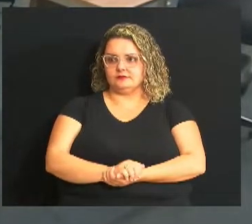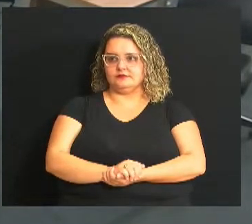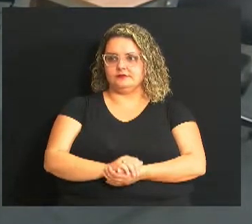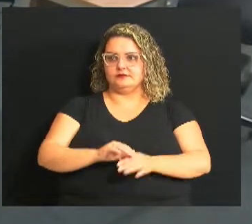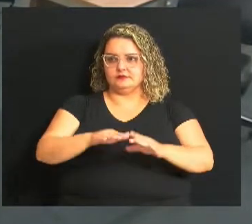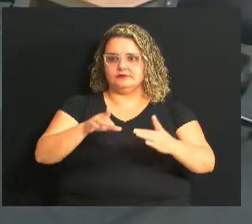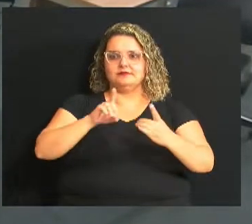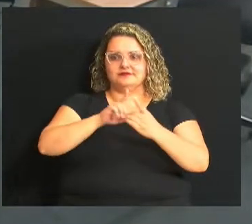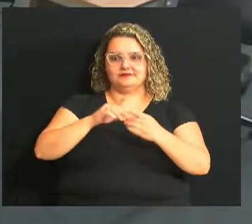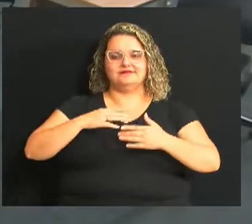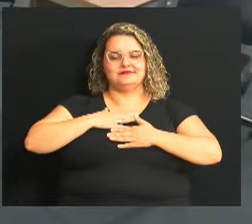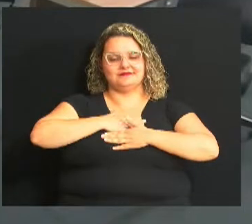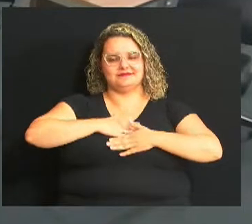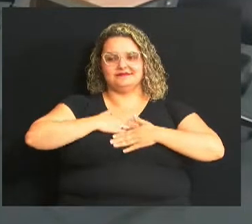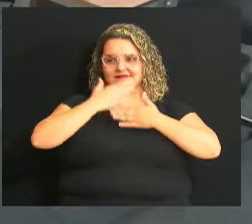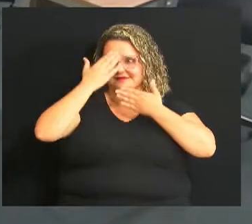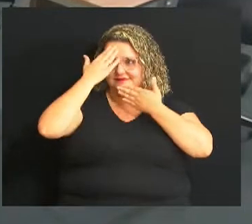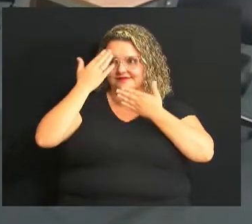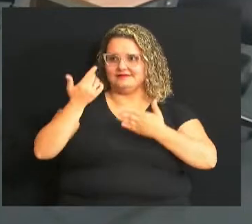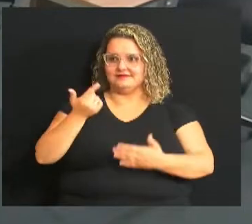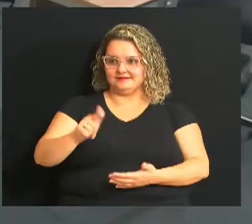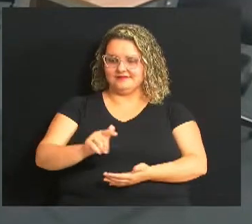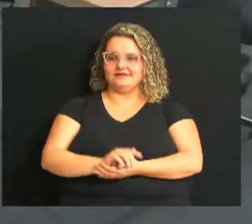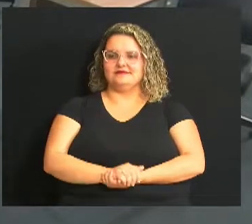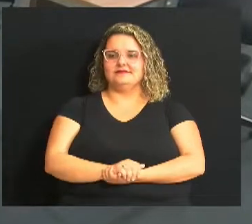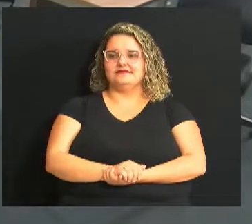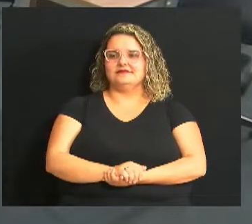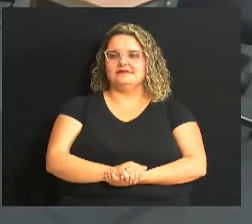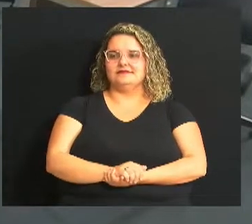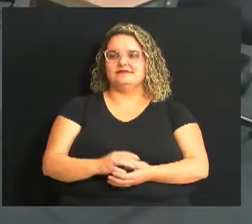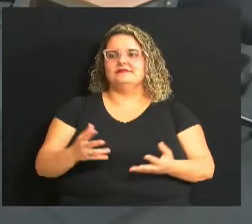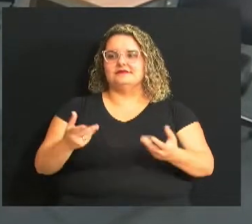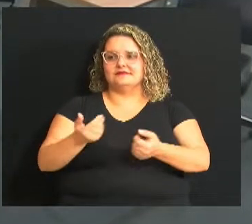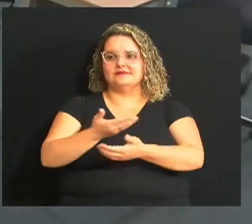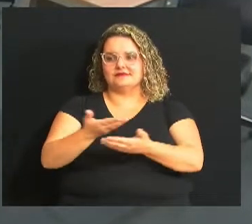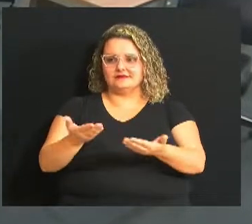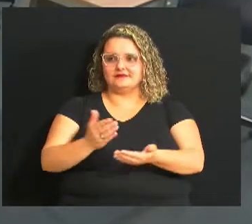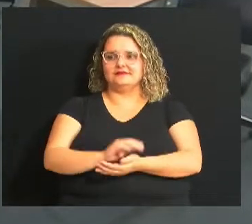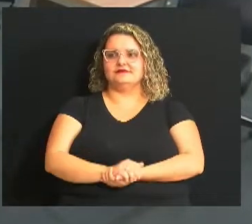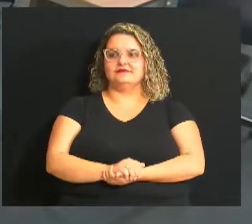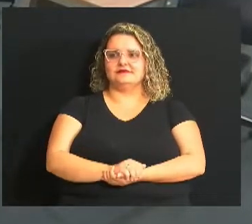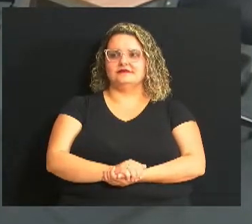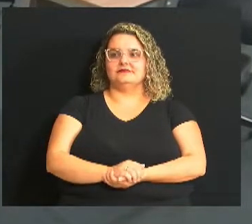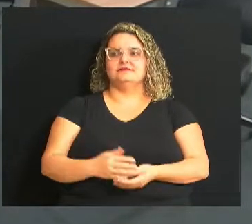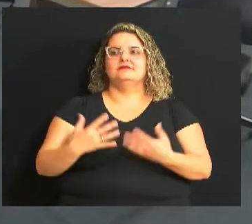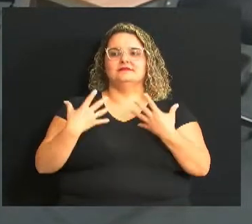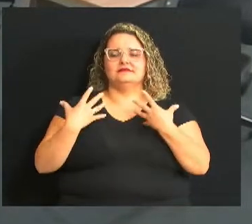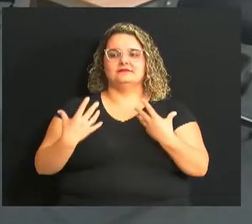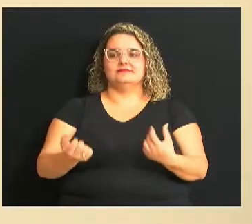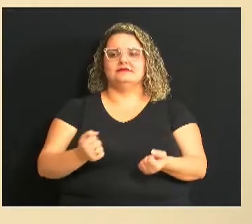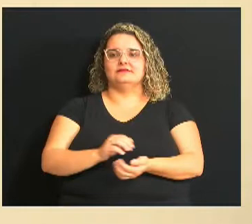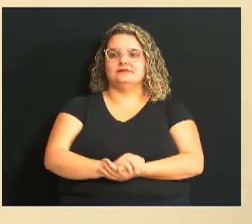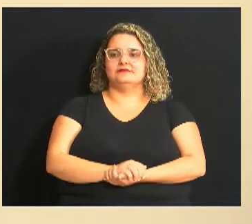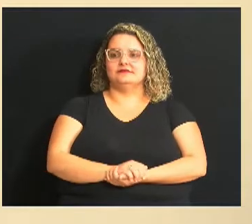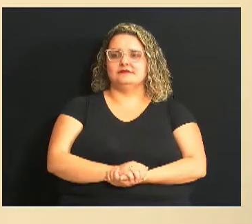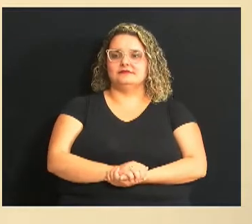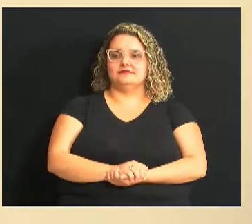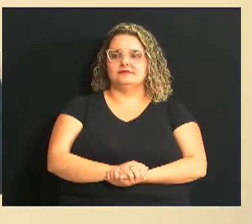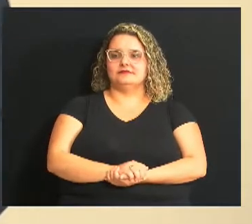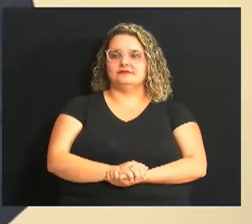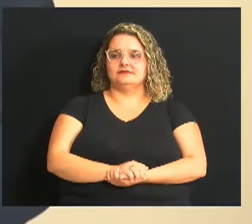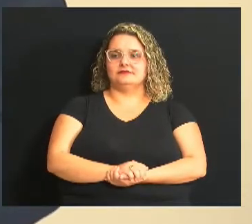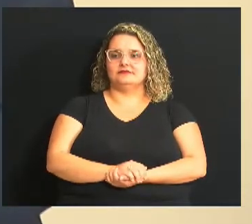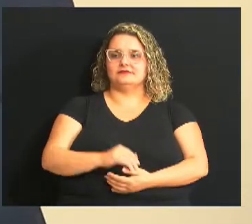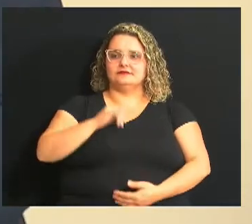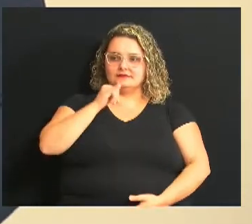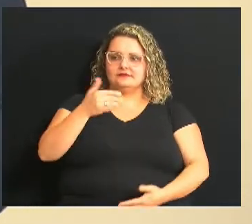muito agradável. Muito obrigado mais uma vez a todos vocês aqui pela recepção. E dizer para